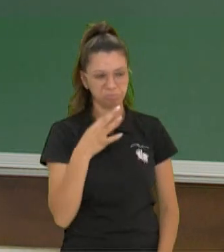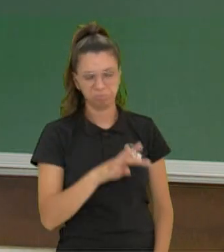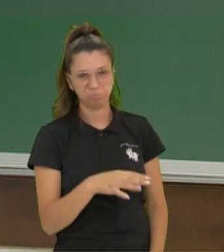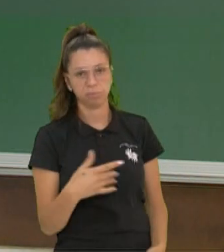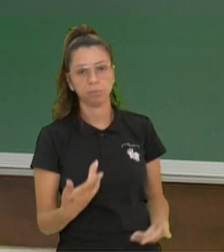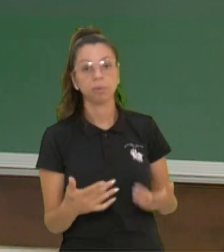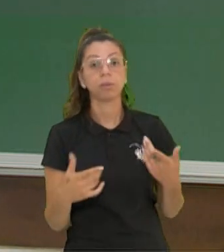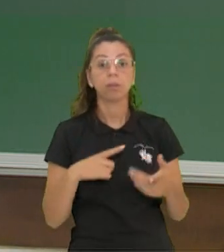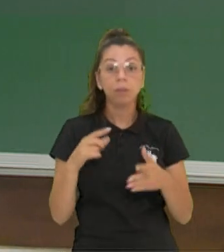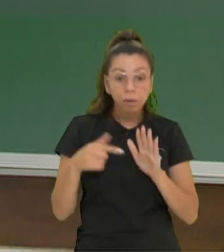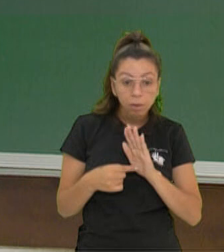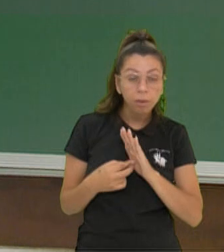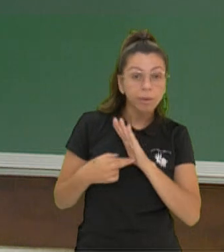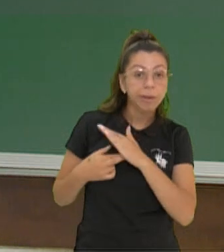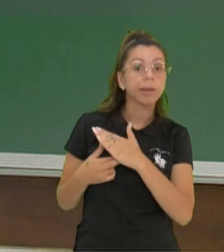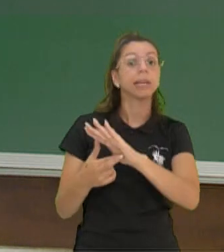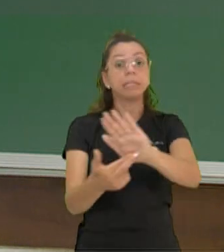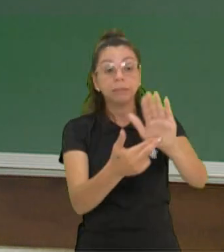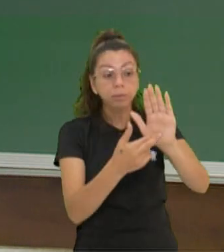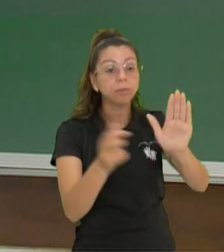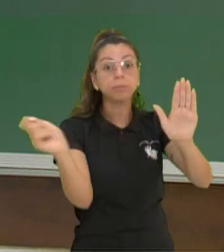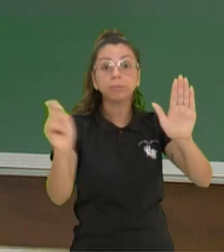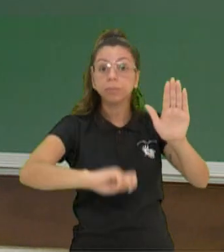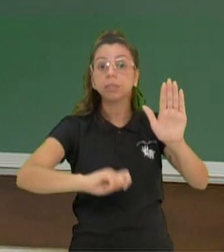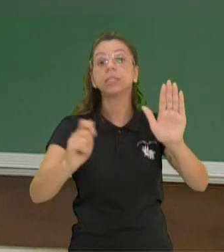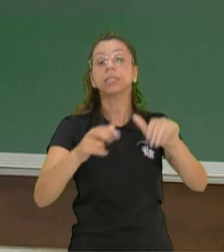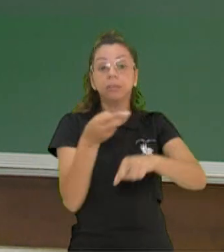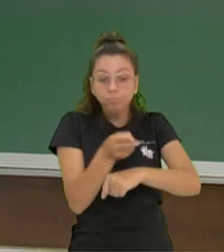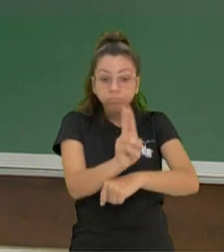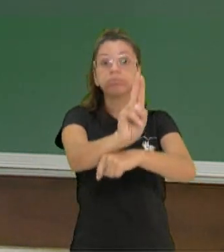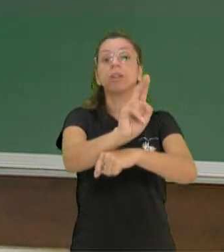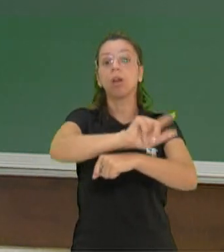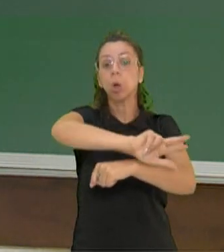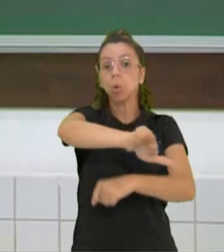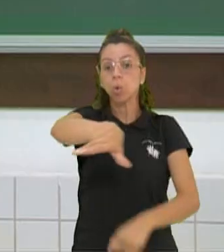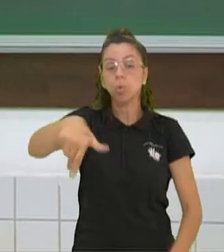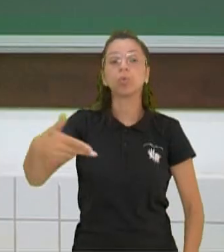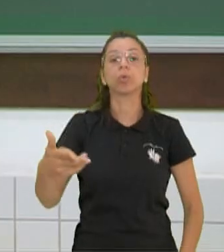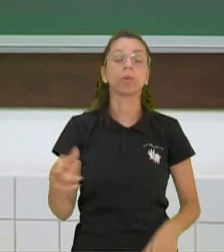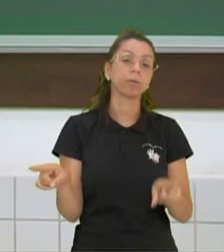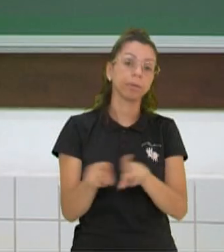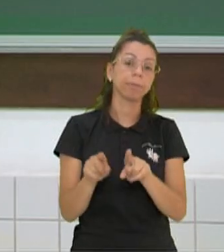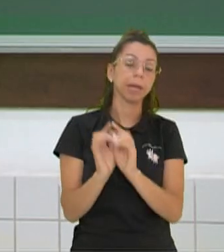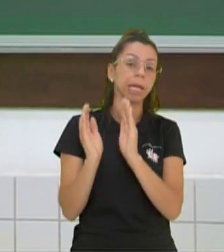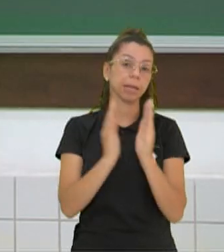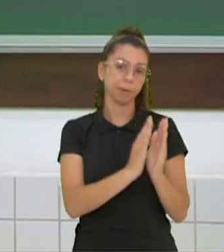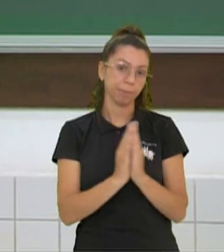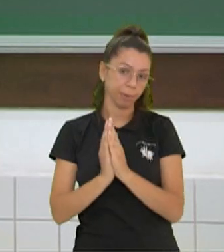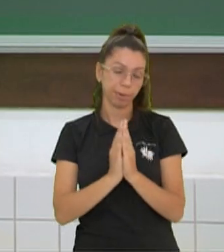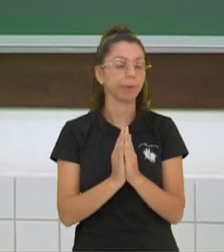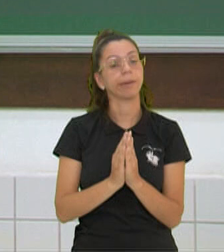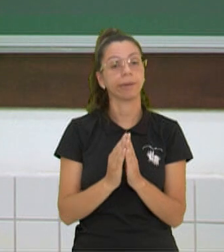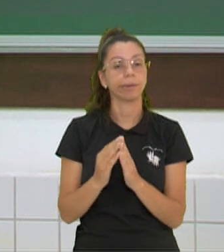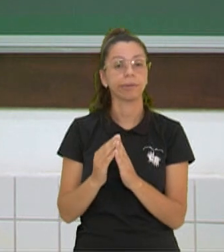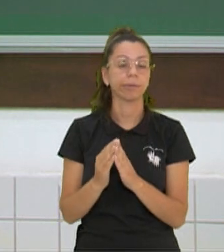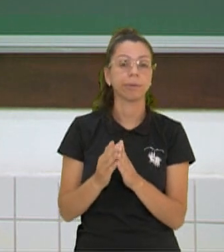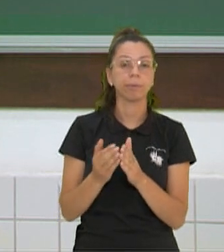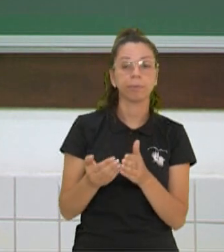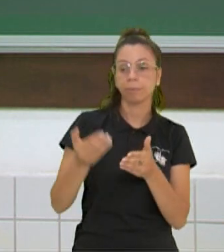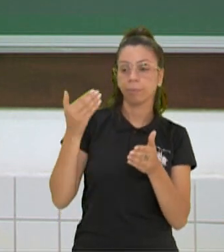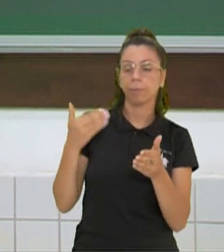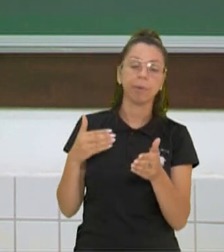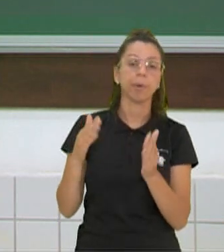Então, essa representatividade tem que ser feita em todos os campos, inclusive na boneca. Na época que a Helena criou, não